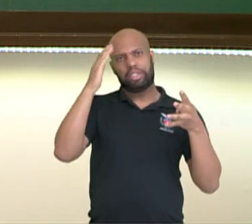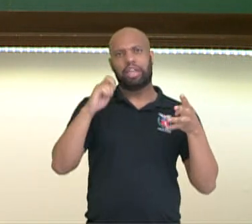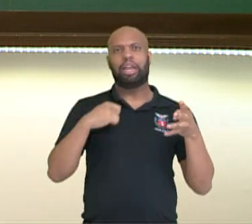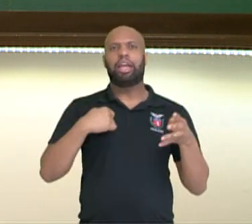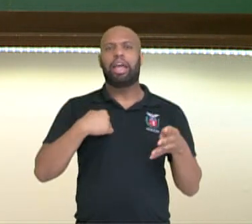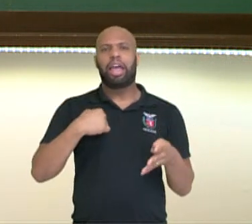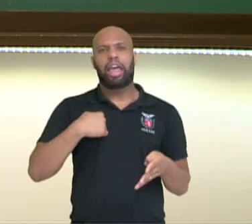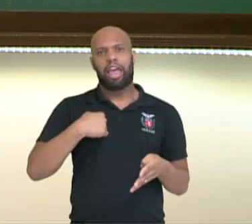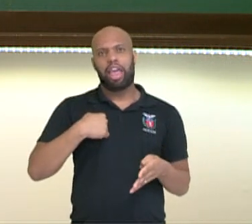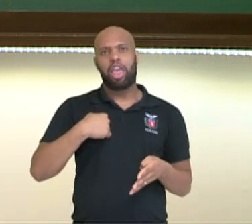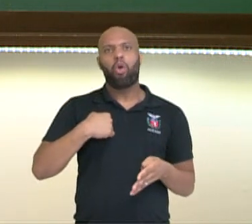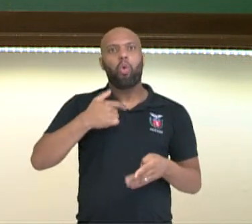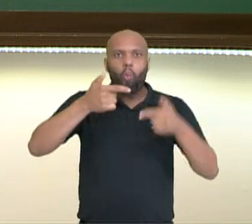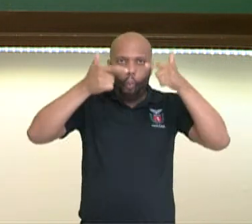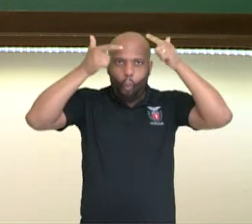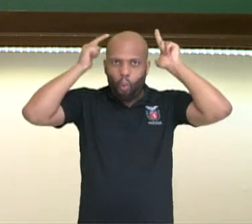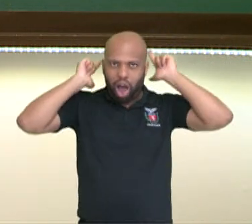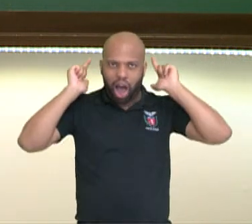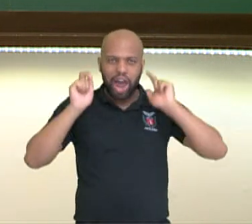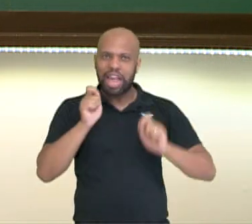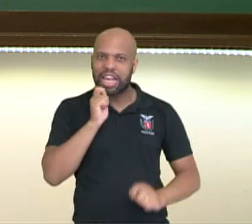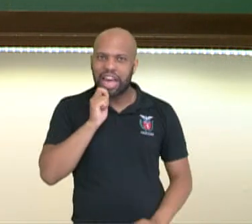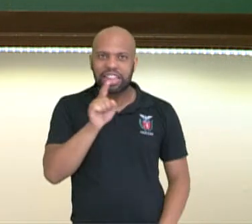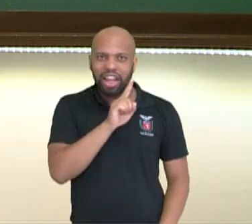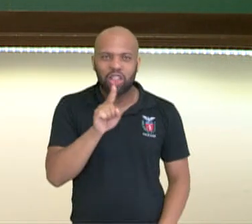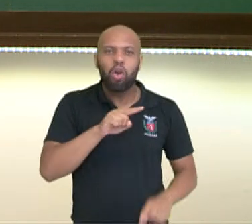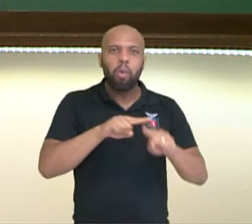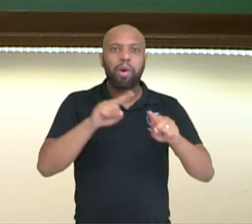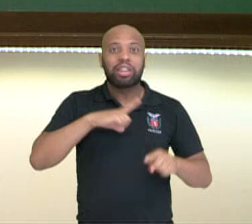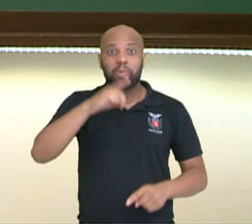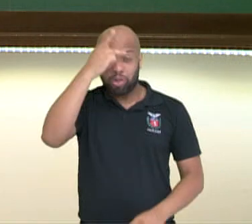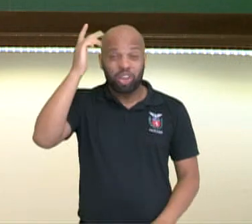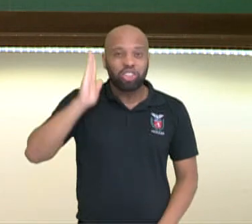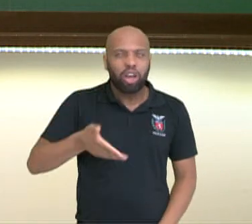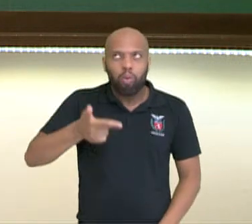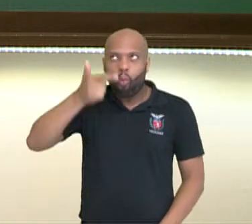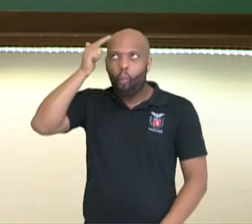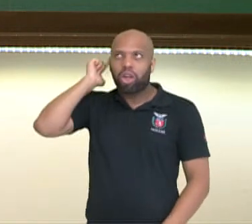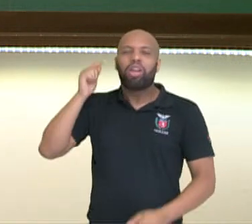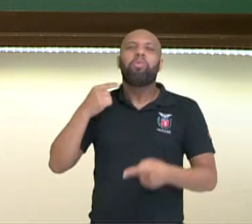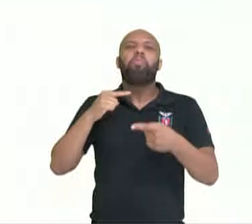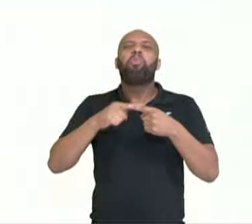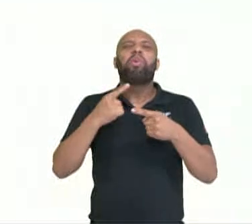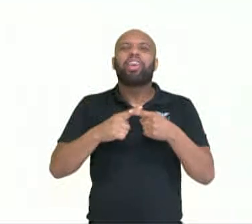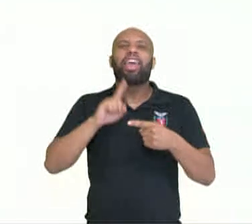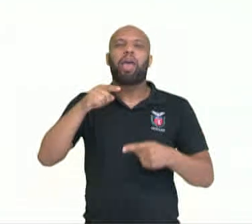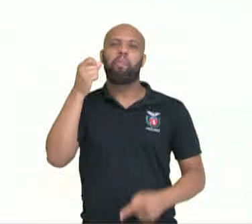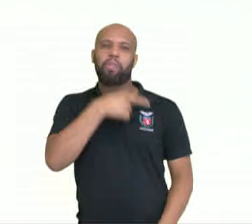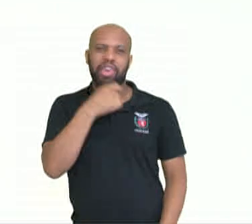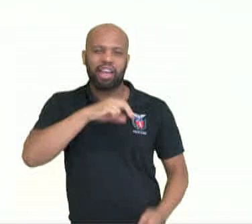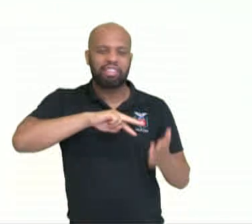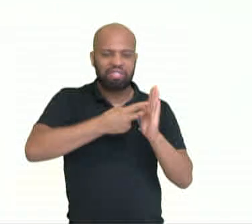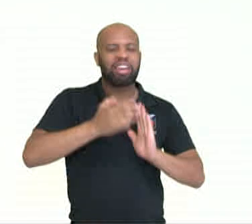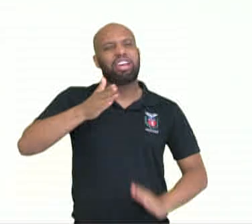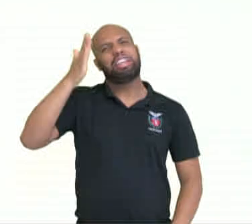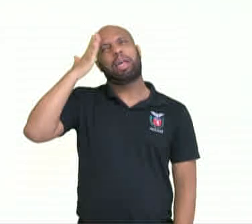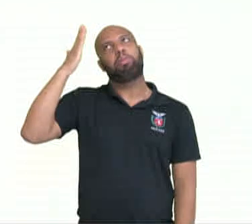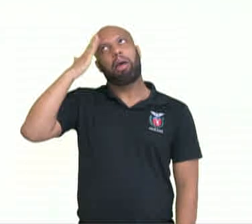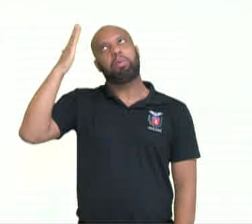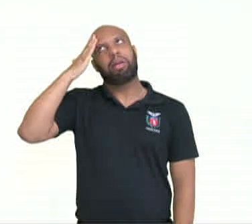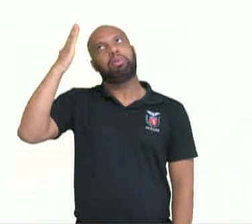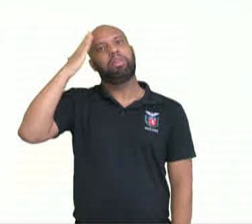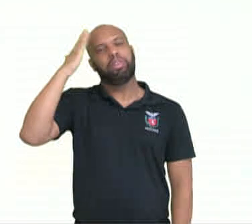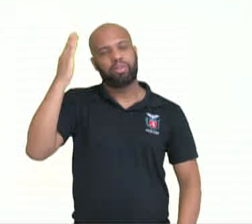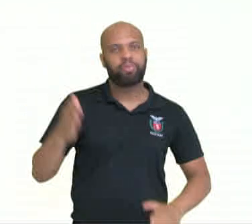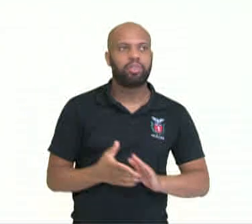estou careca, de jeito nenhum. Elementos formais, que é da artes visuais. A primeira